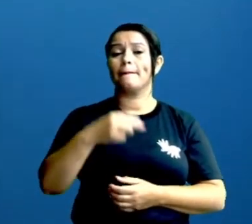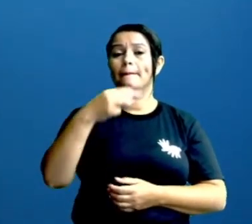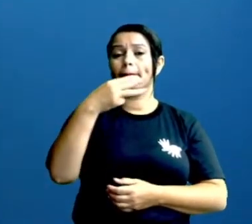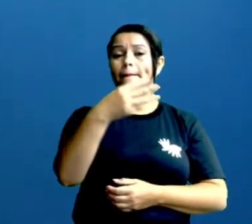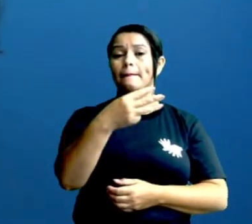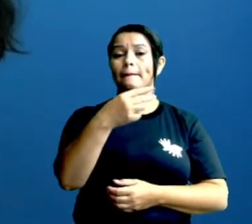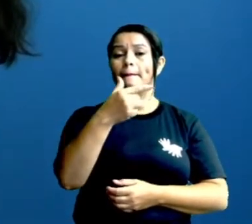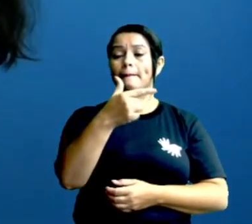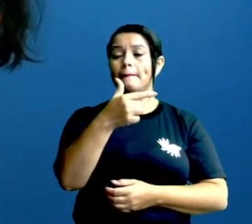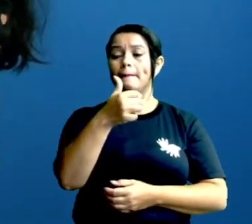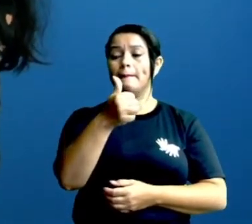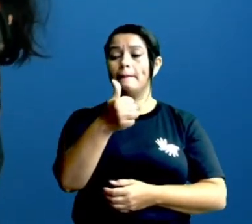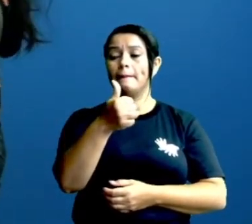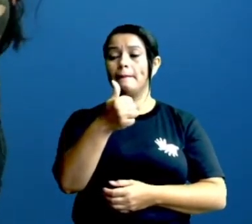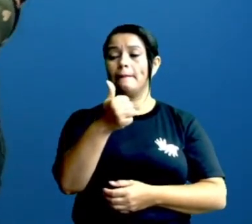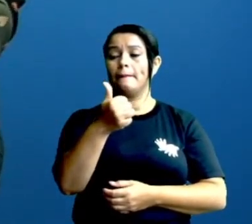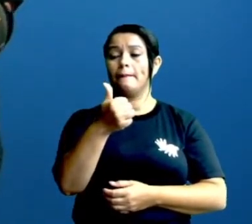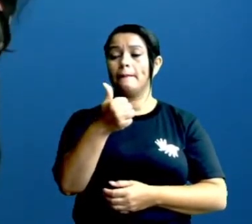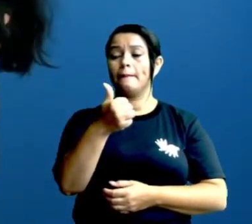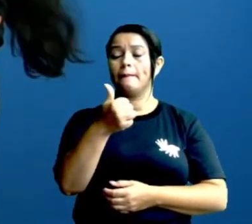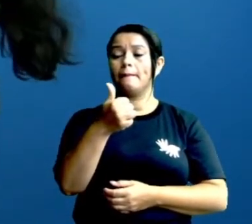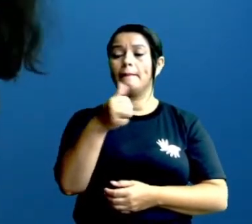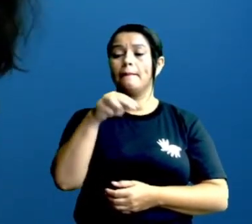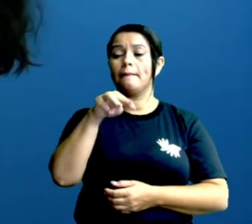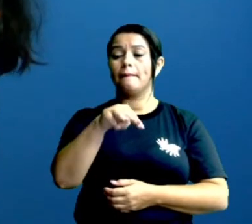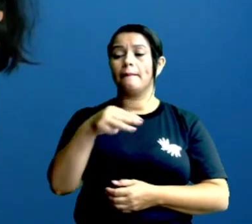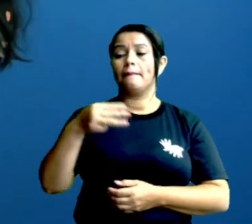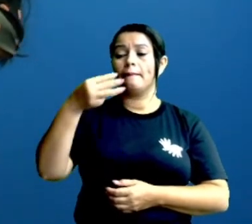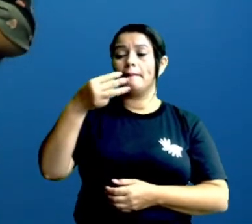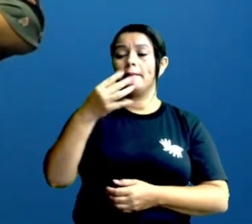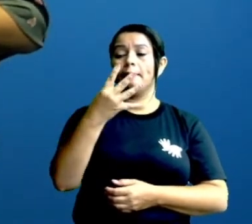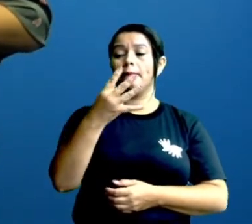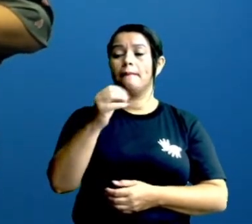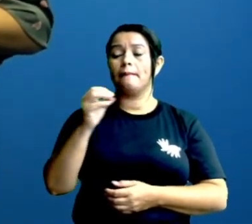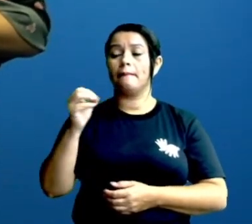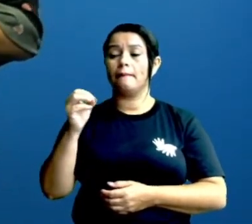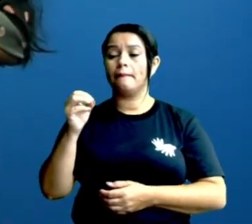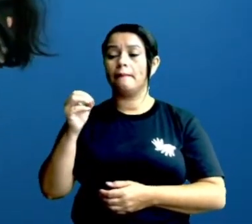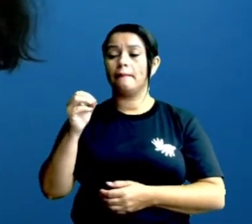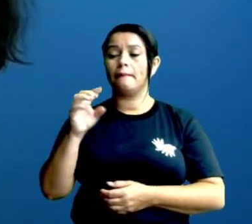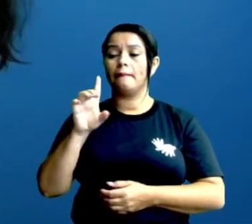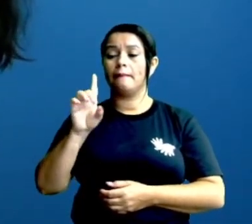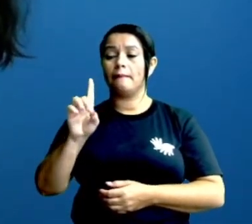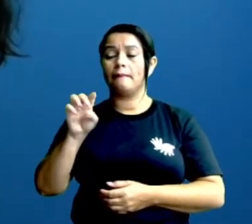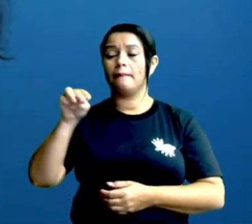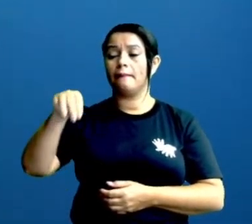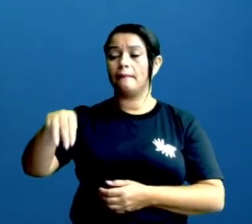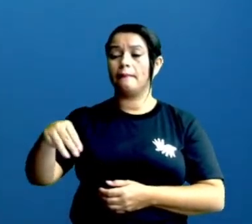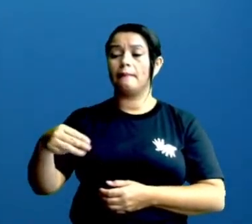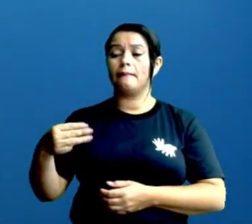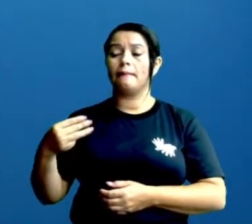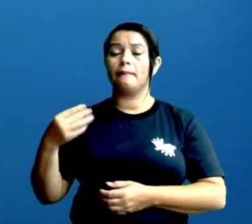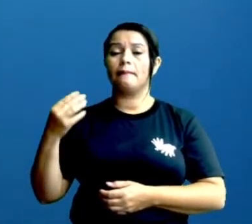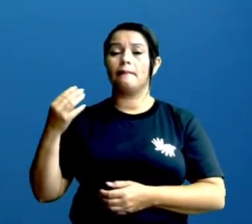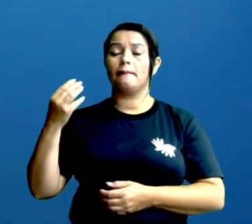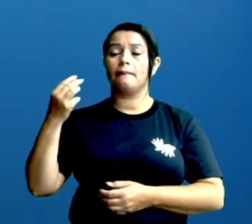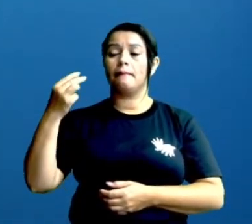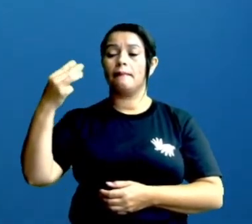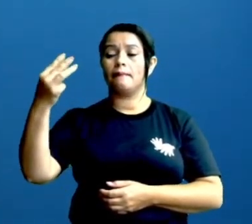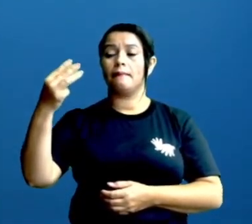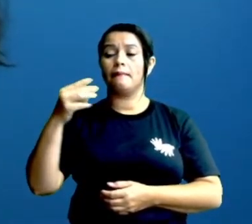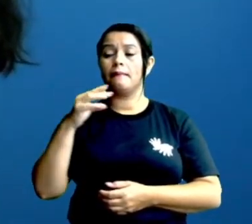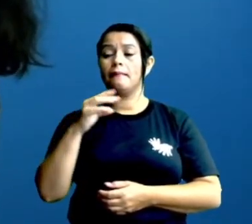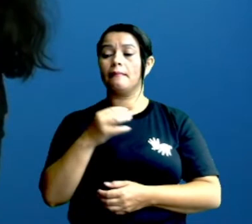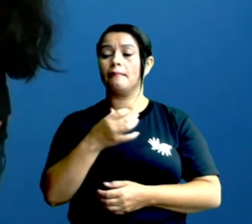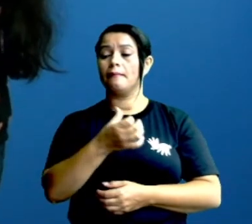321 metros cúbicos e 400 decímetros cúbicos, ok? 6